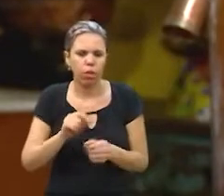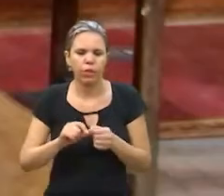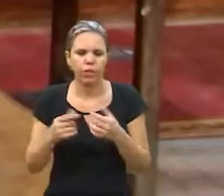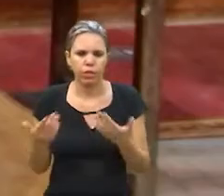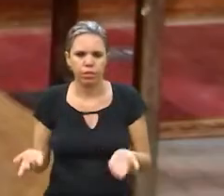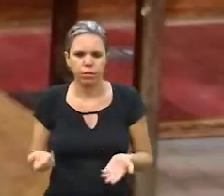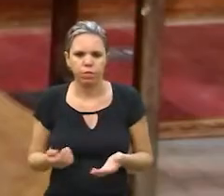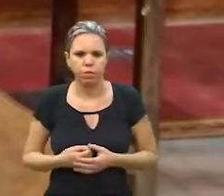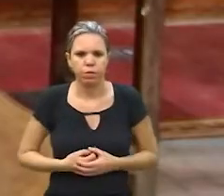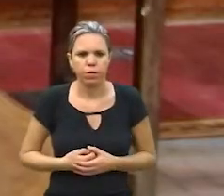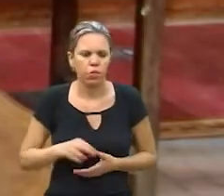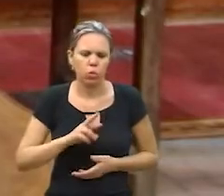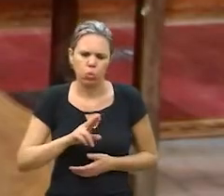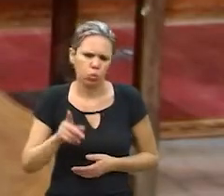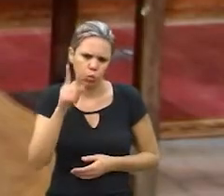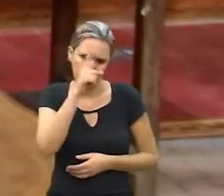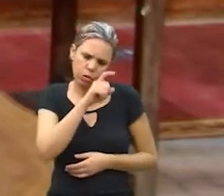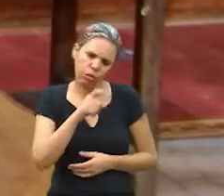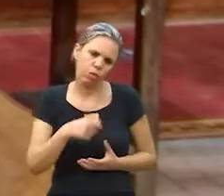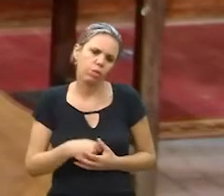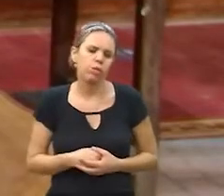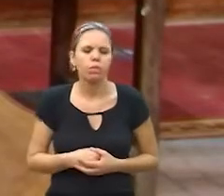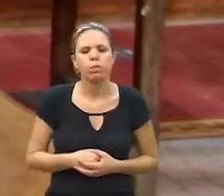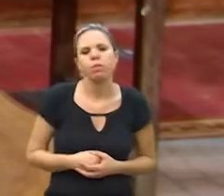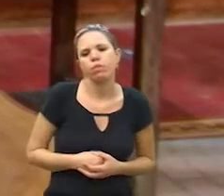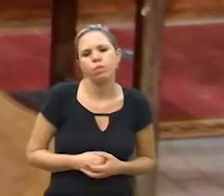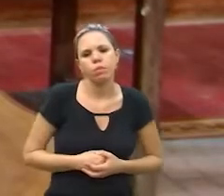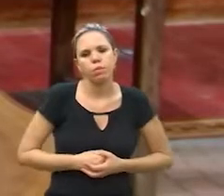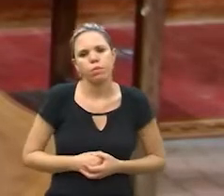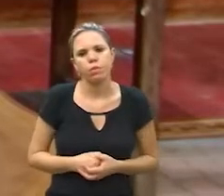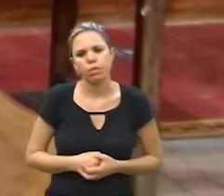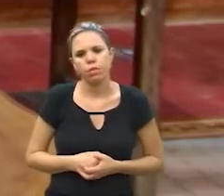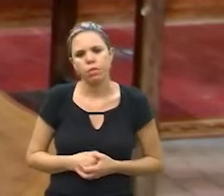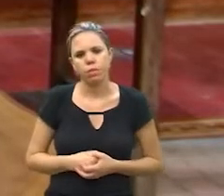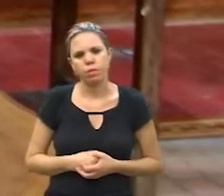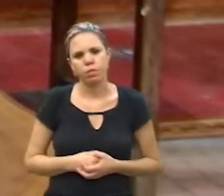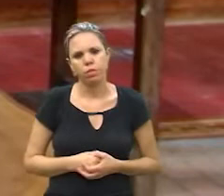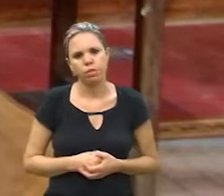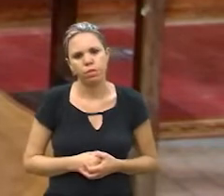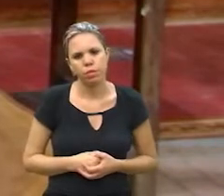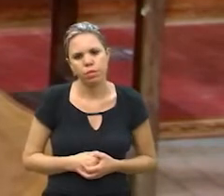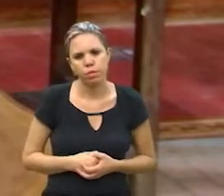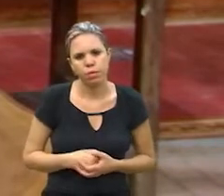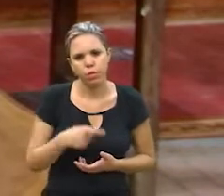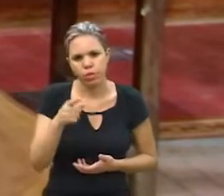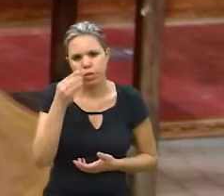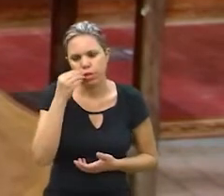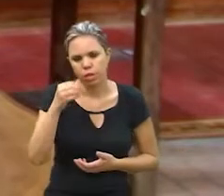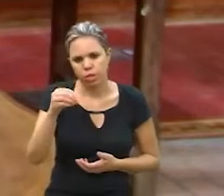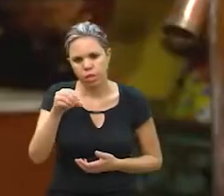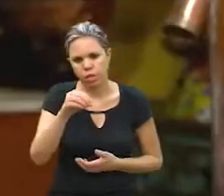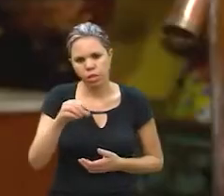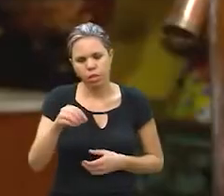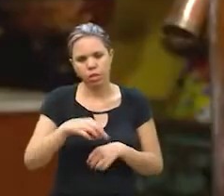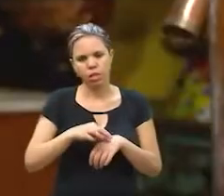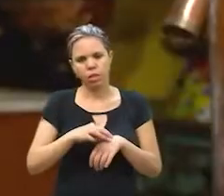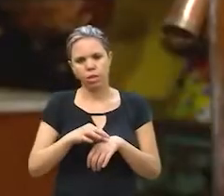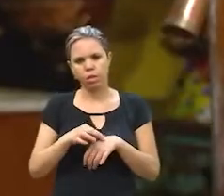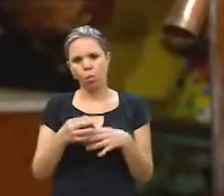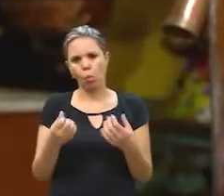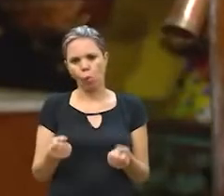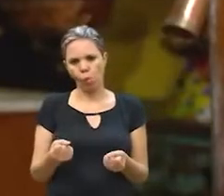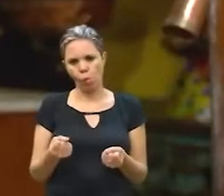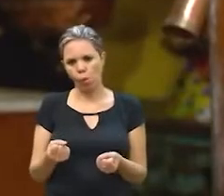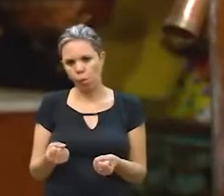isso. Não é difícil, não né? Não é difícil, não. E aí, você tem que salgar, né, a carne seca.